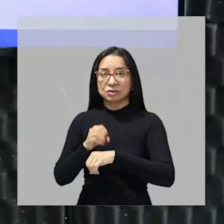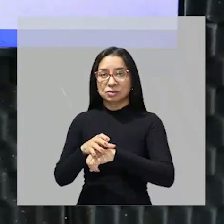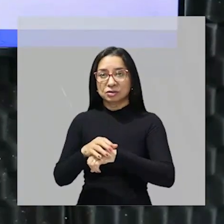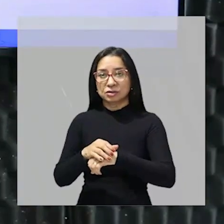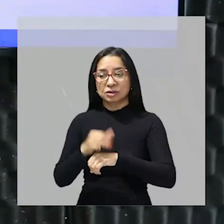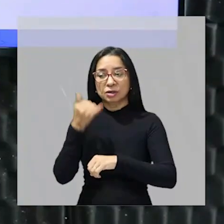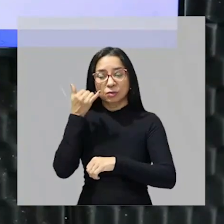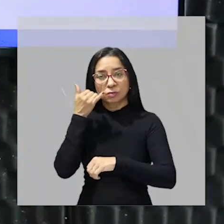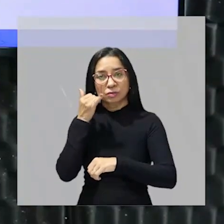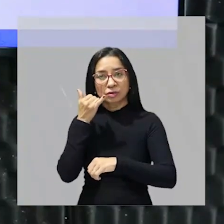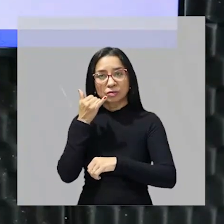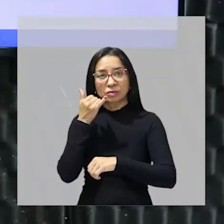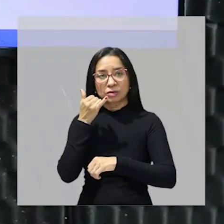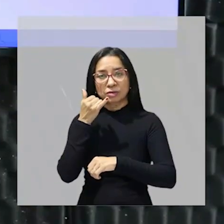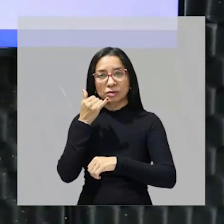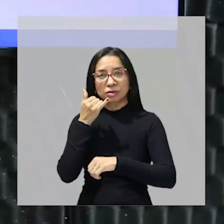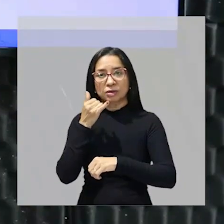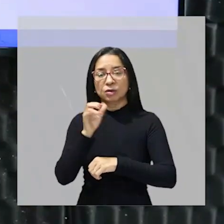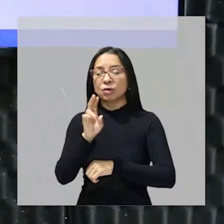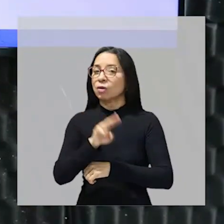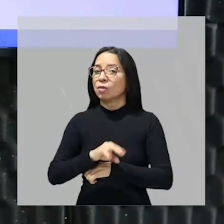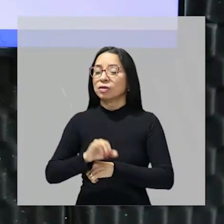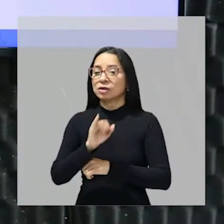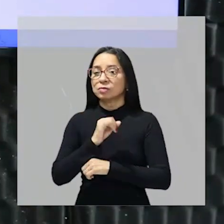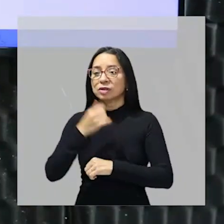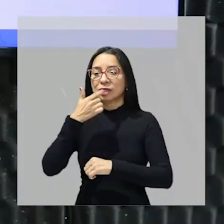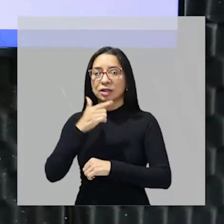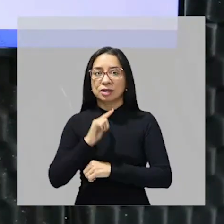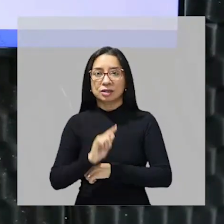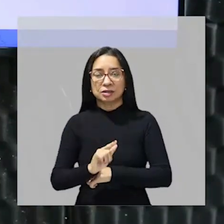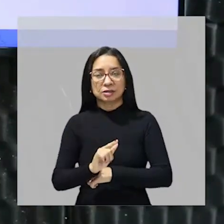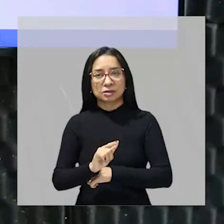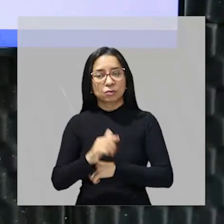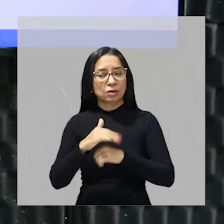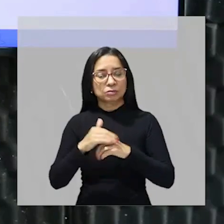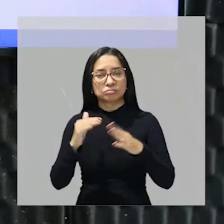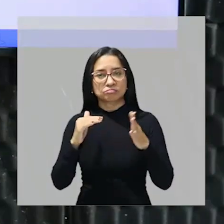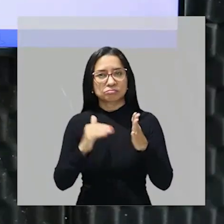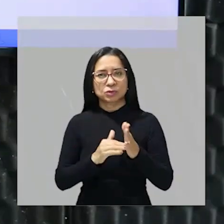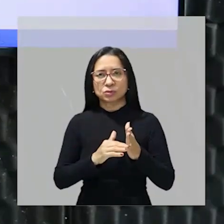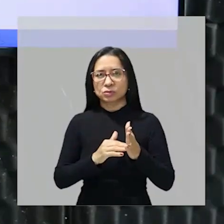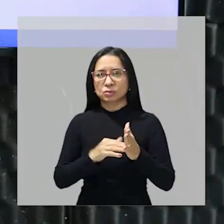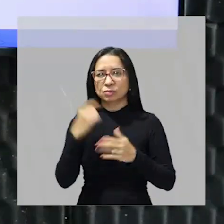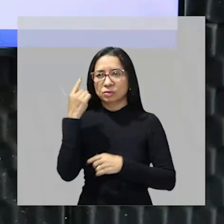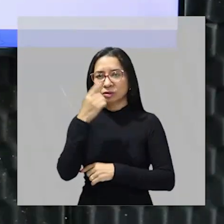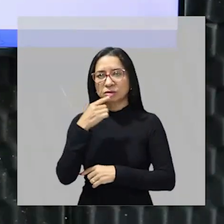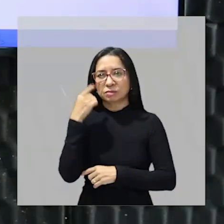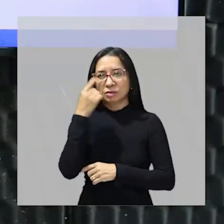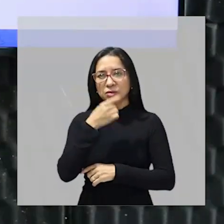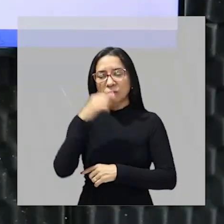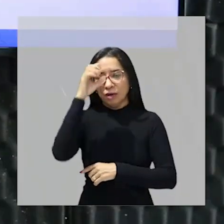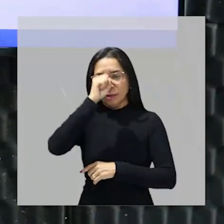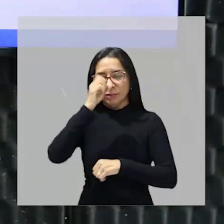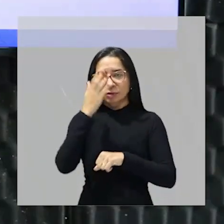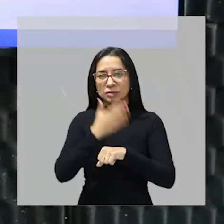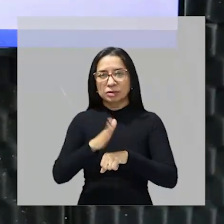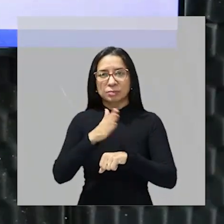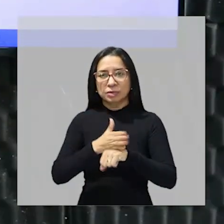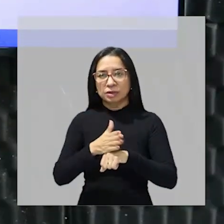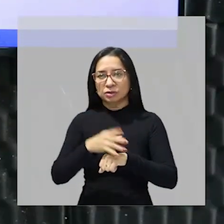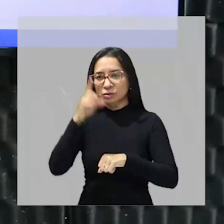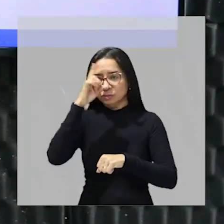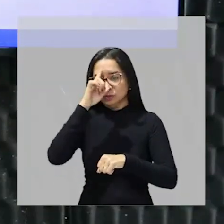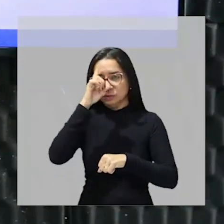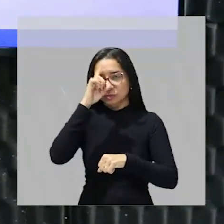a linguagem do celular de vocês, o idioma, todo em espanhol, porque aí vocês vão aprendendo na prática todo